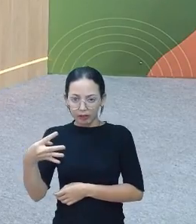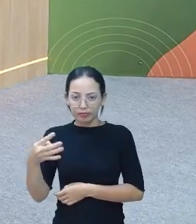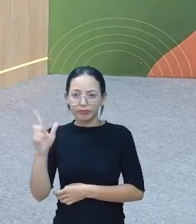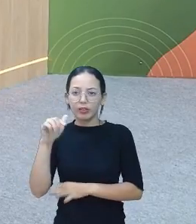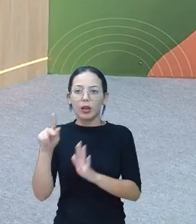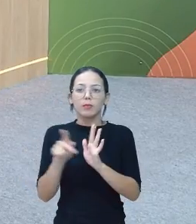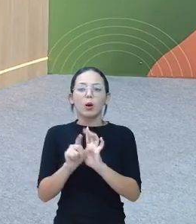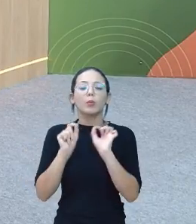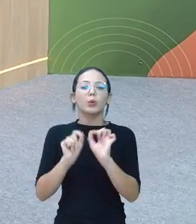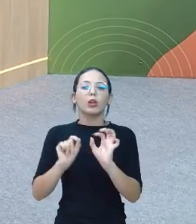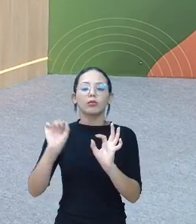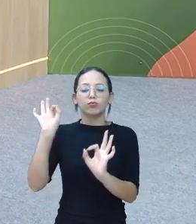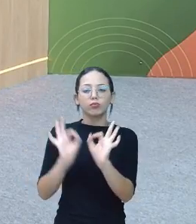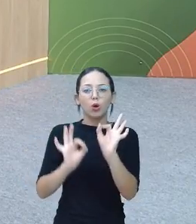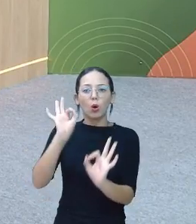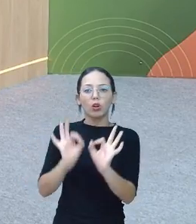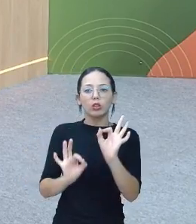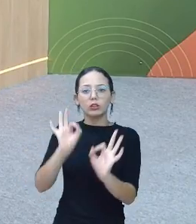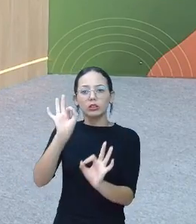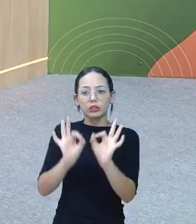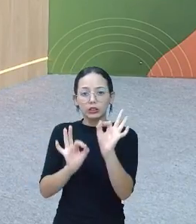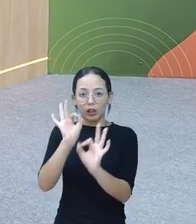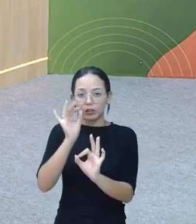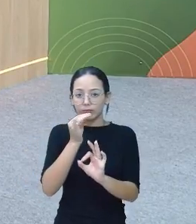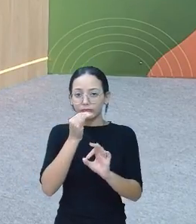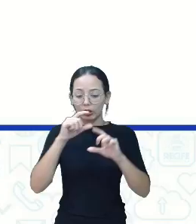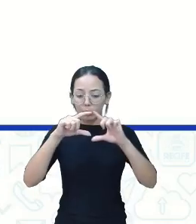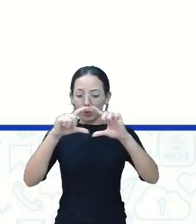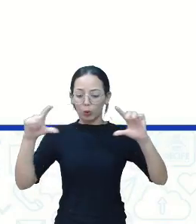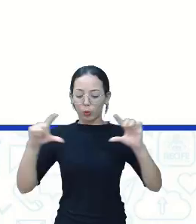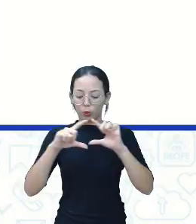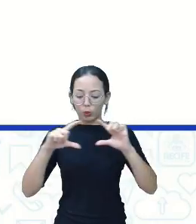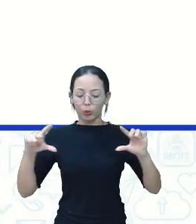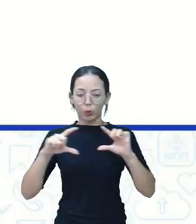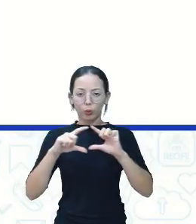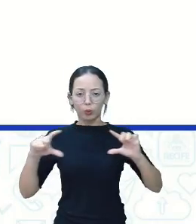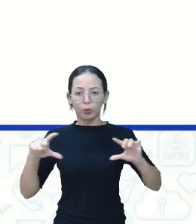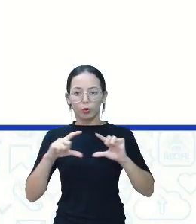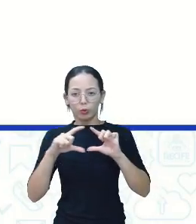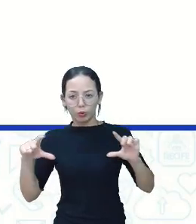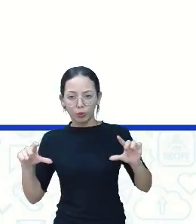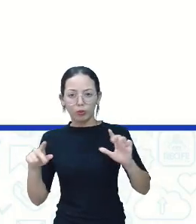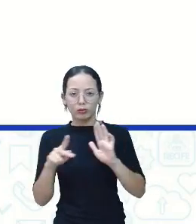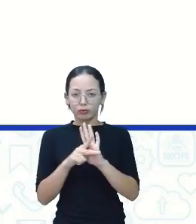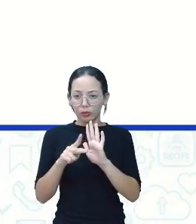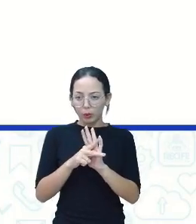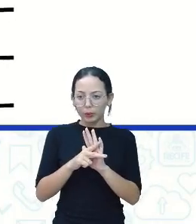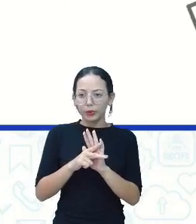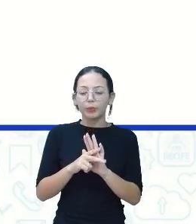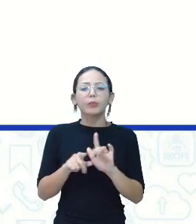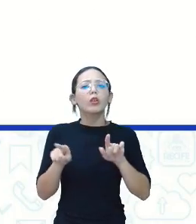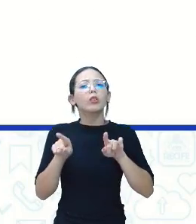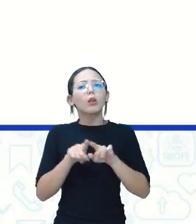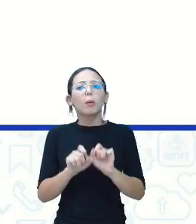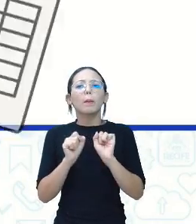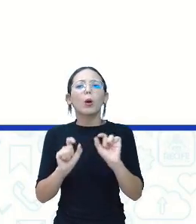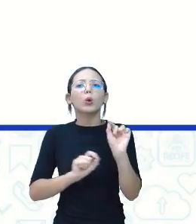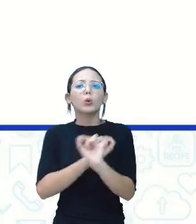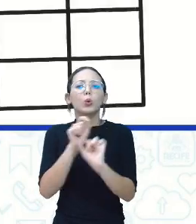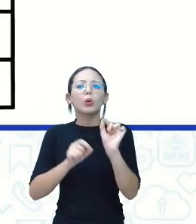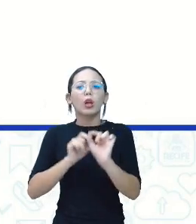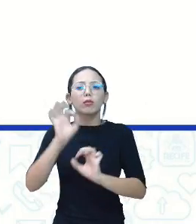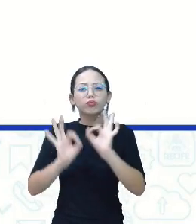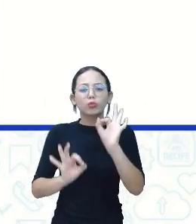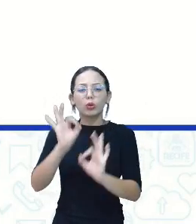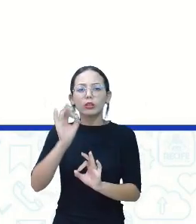tabela, ela é organizada em linhas, nesse sentido aí, ou seja, deitado, e ela também é